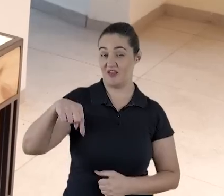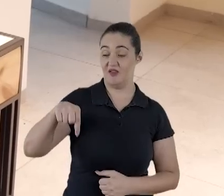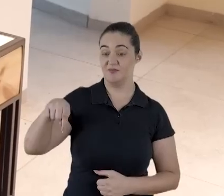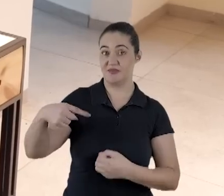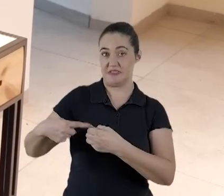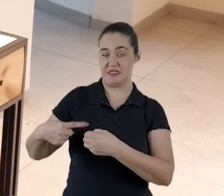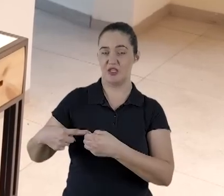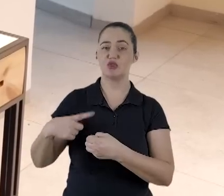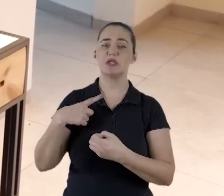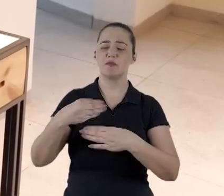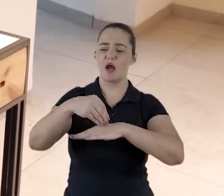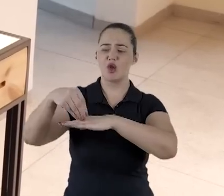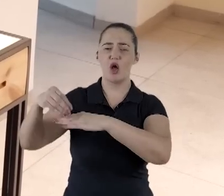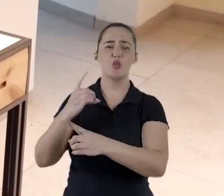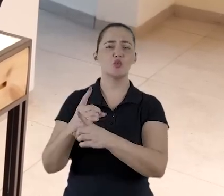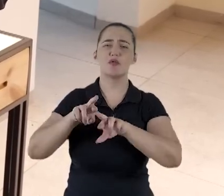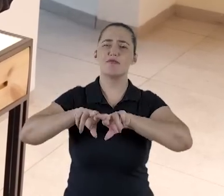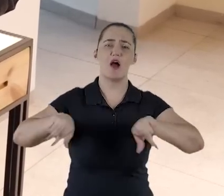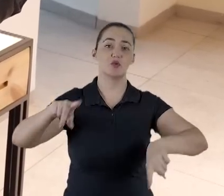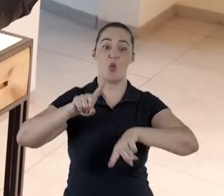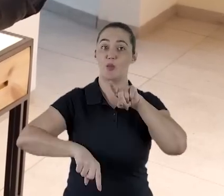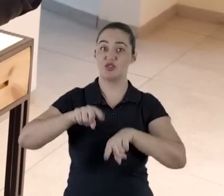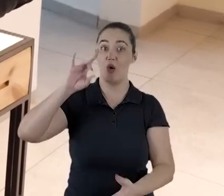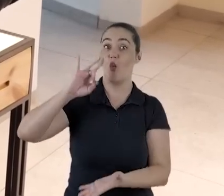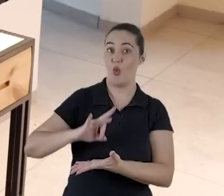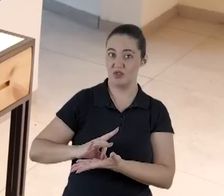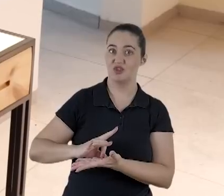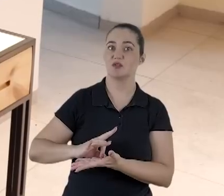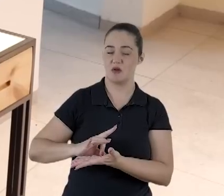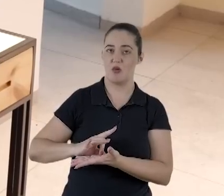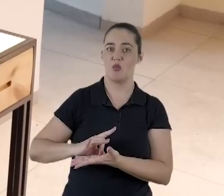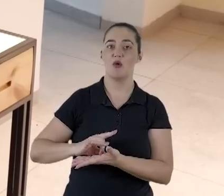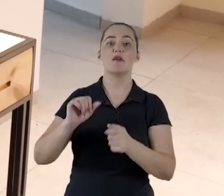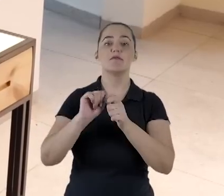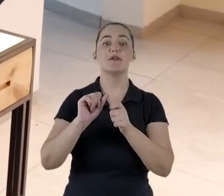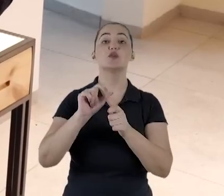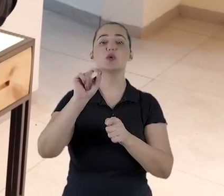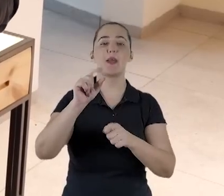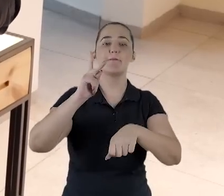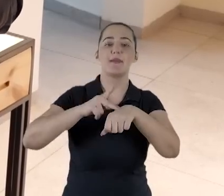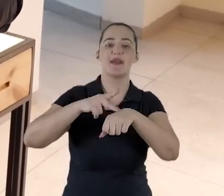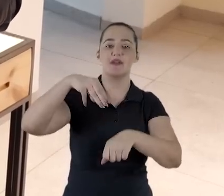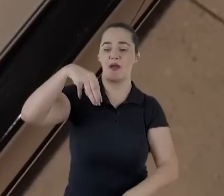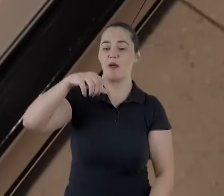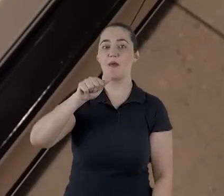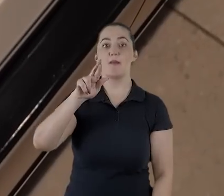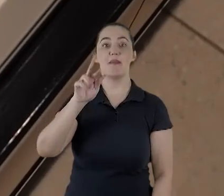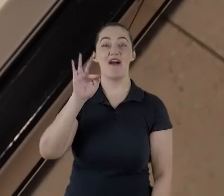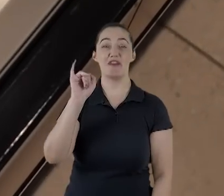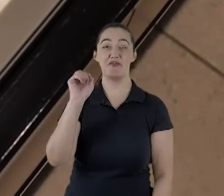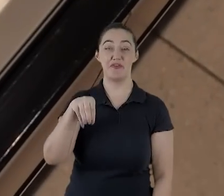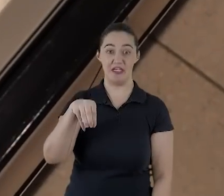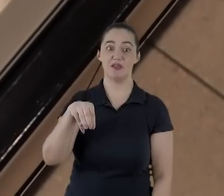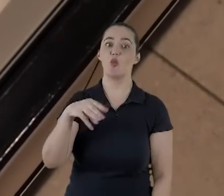Aqui em Meguido, os arqueólogos também encontraram vários objetos, os originais estão aqui, feitos de marfim. São peças